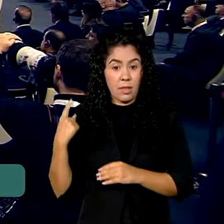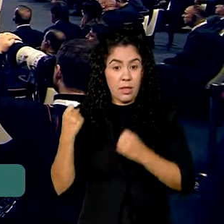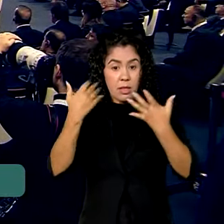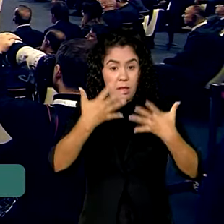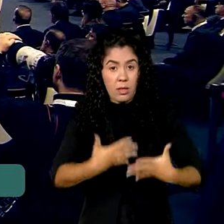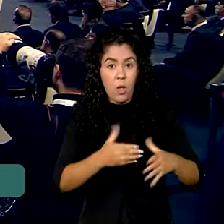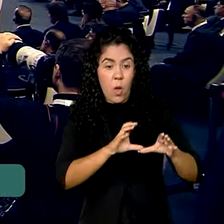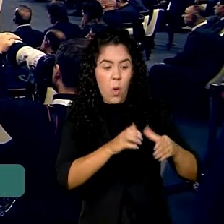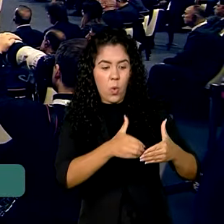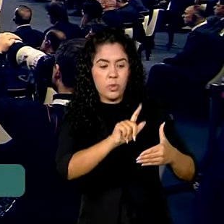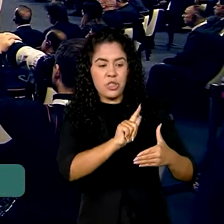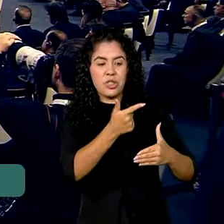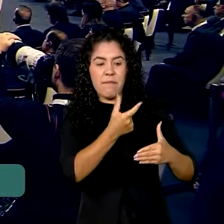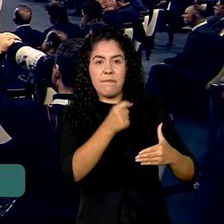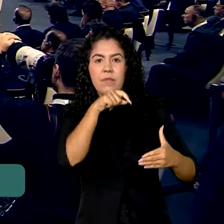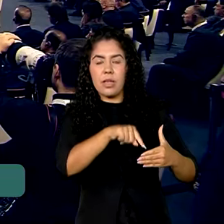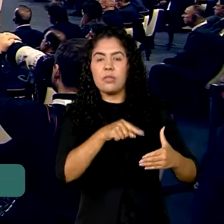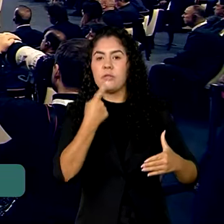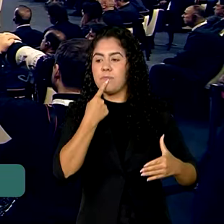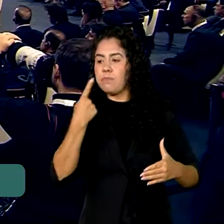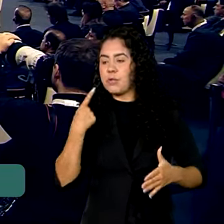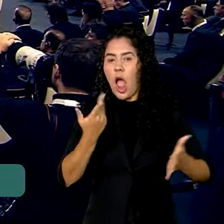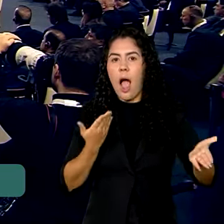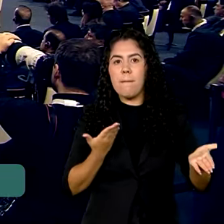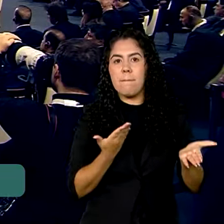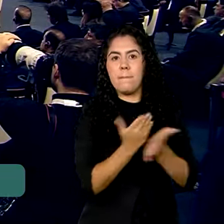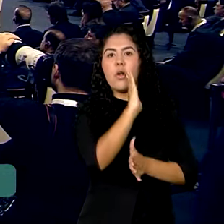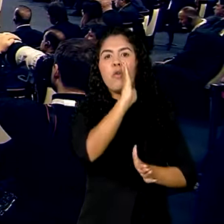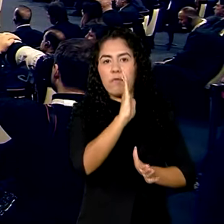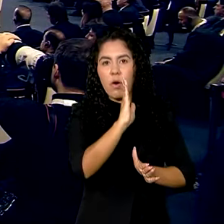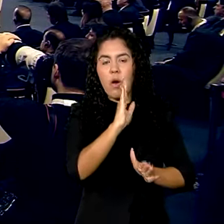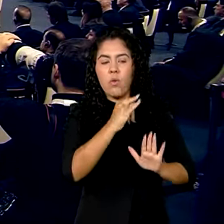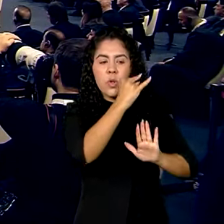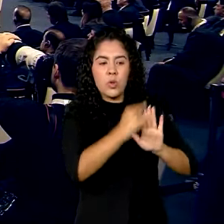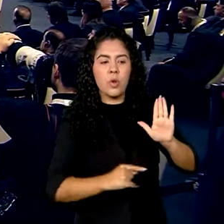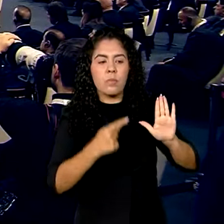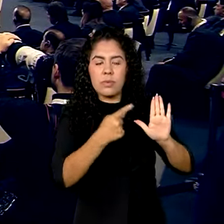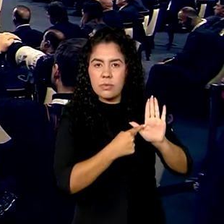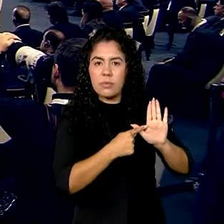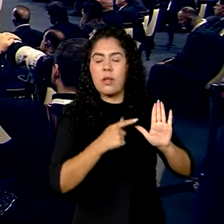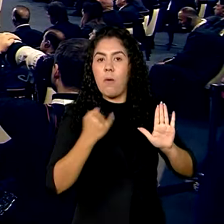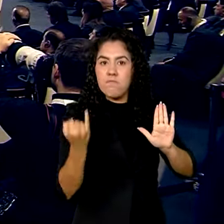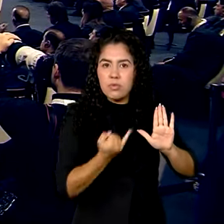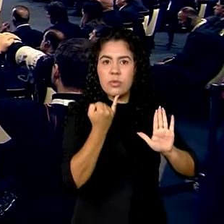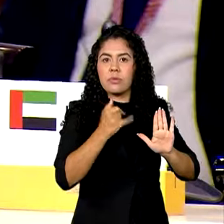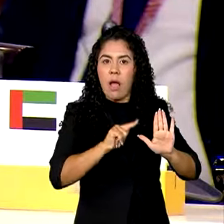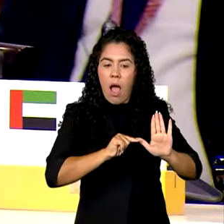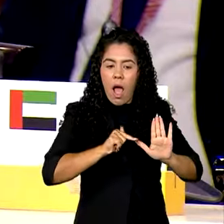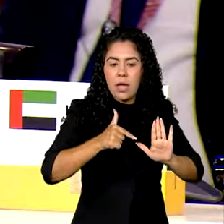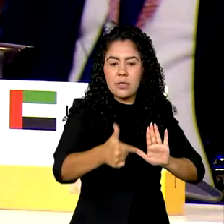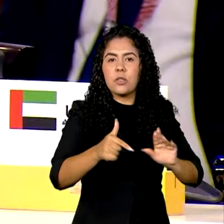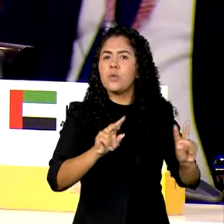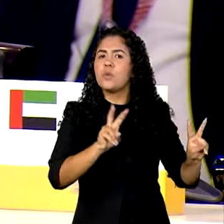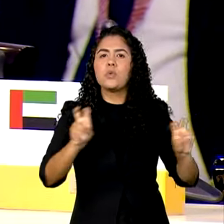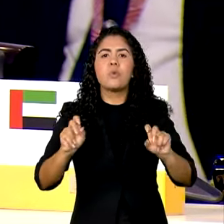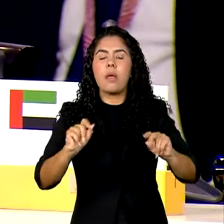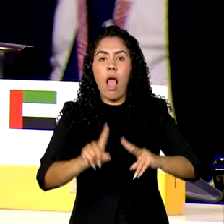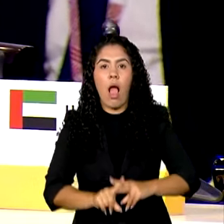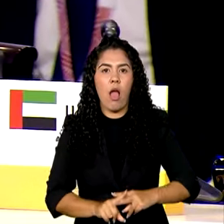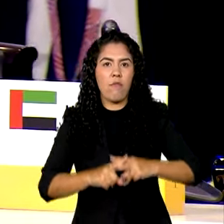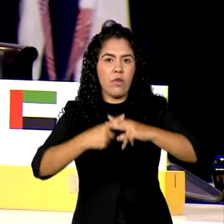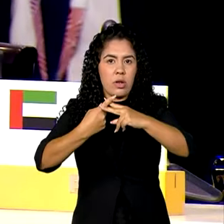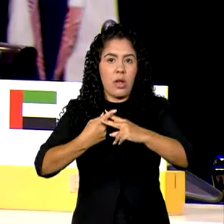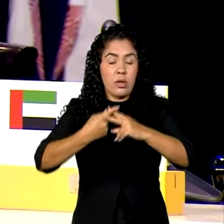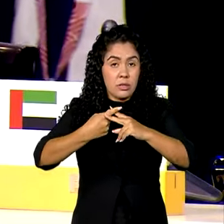do G20 aprovou um importante chamado ação sobre a reforma da governança global que contou com o